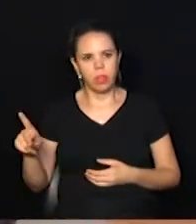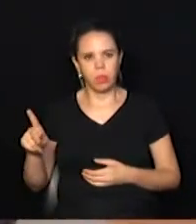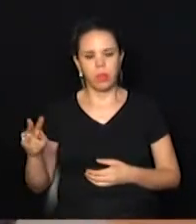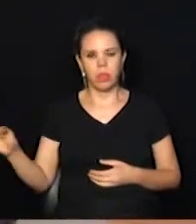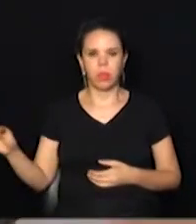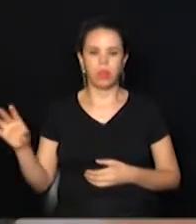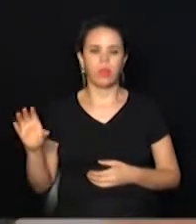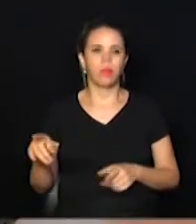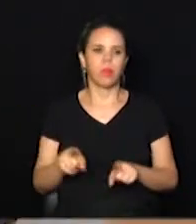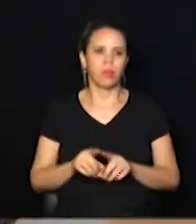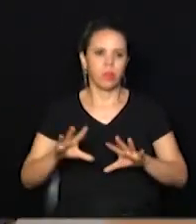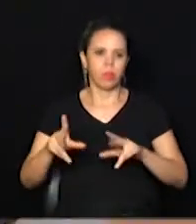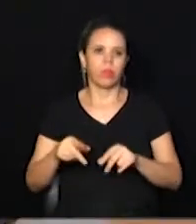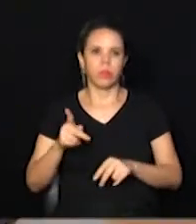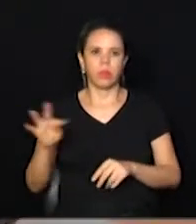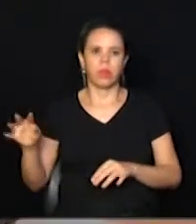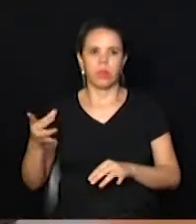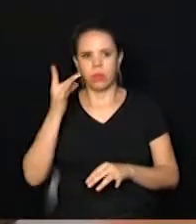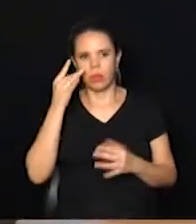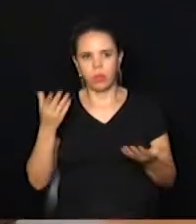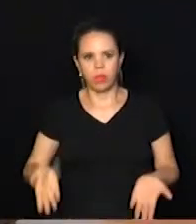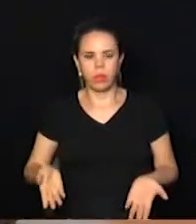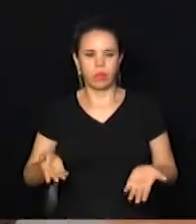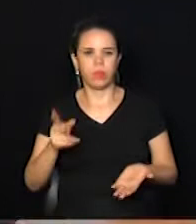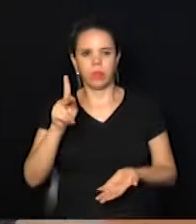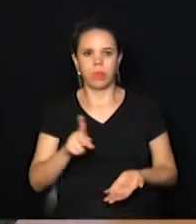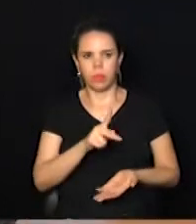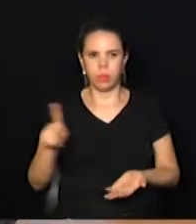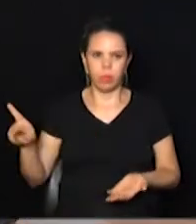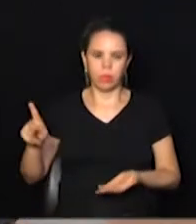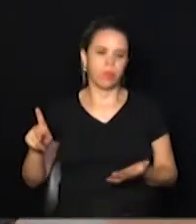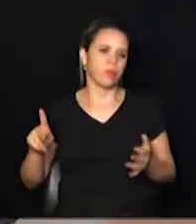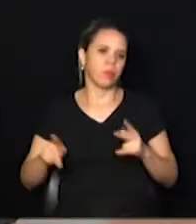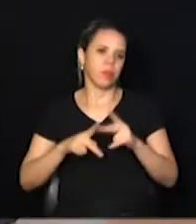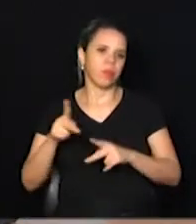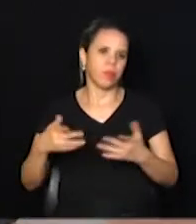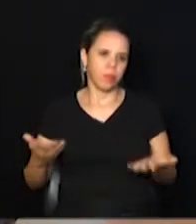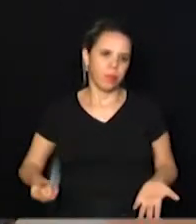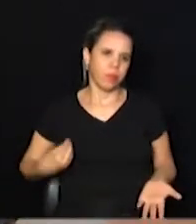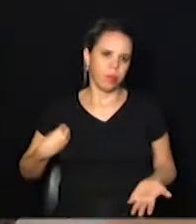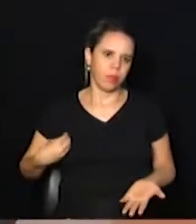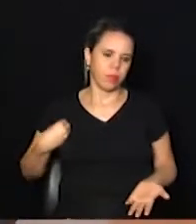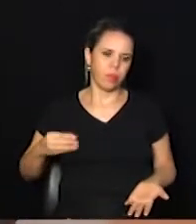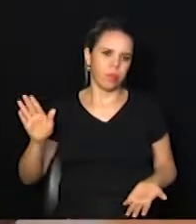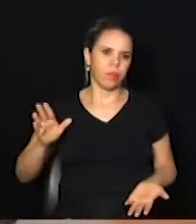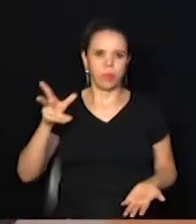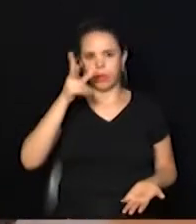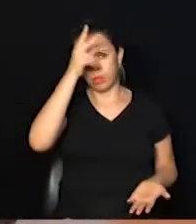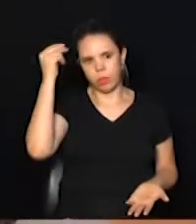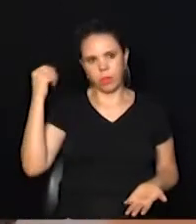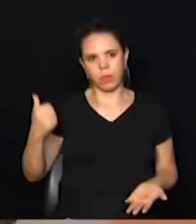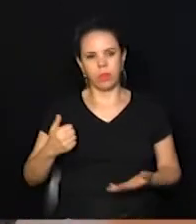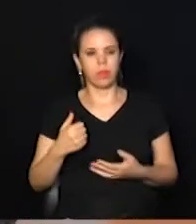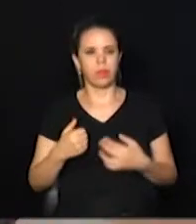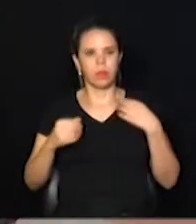dele, todos os petistas presentes, Padre Ferraro, aqui o nosso candidato a prefeito,